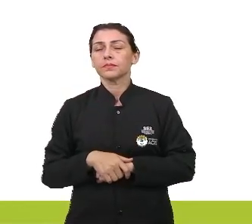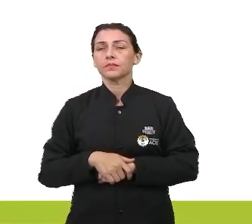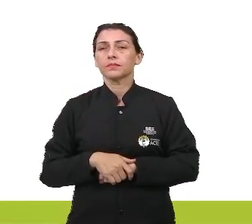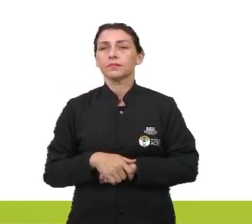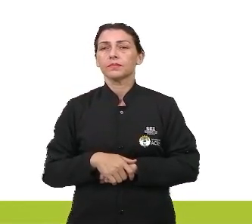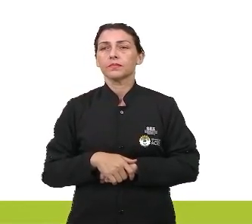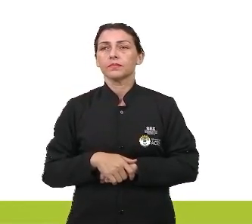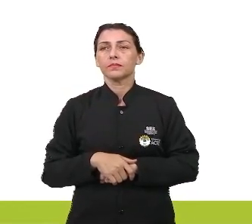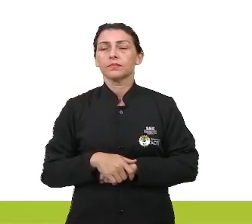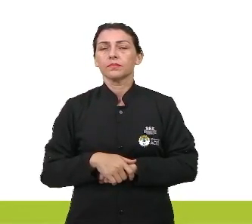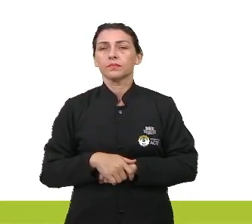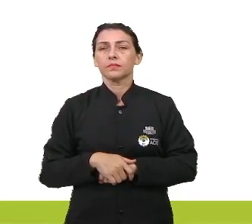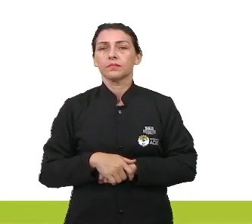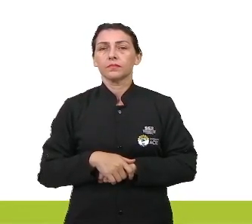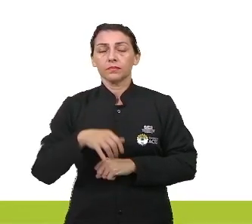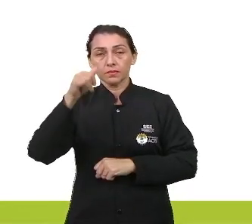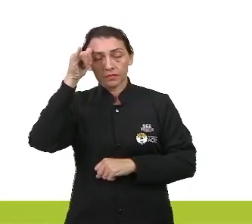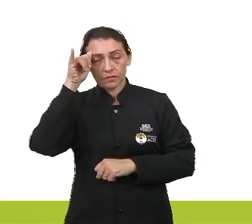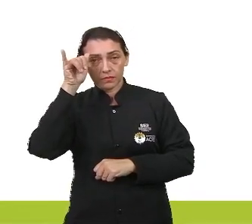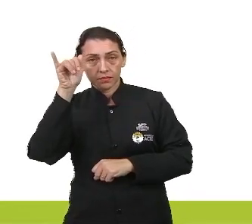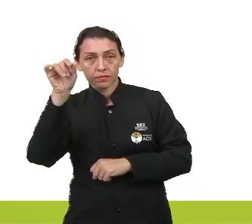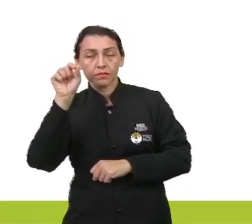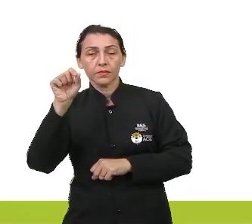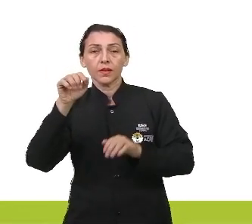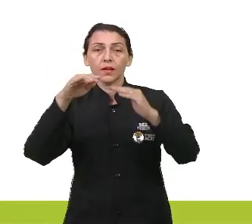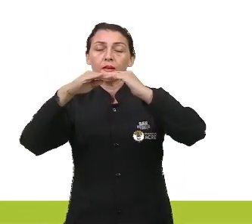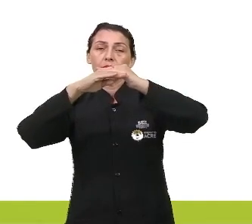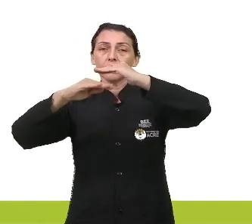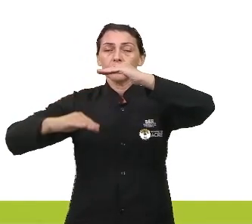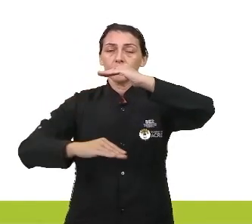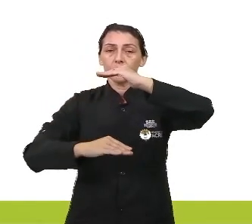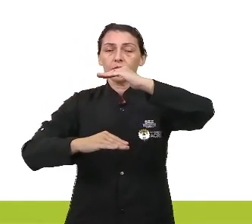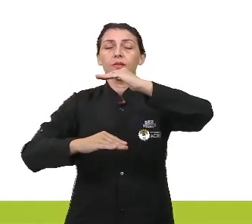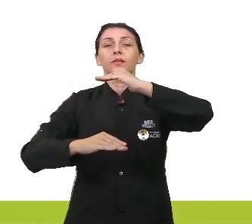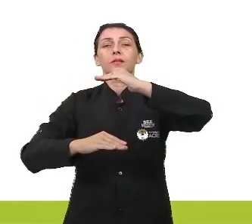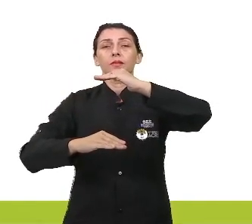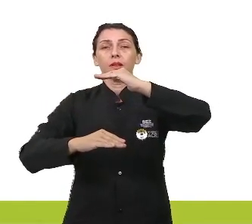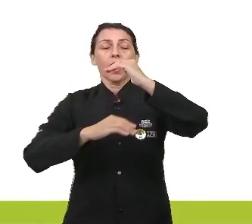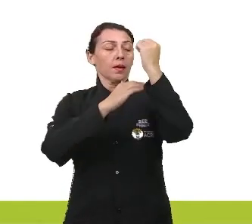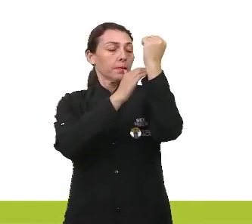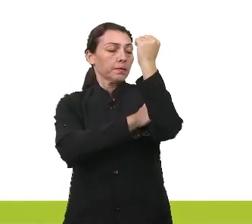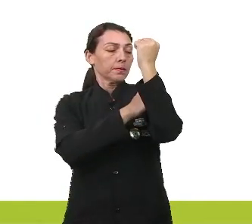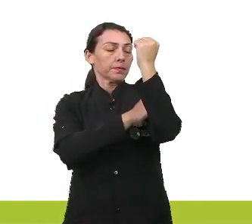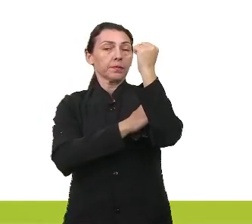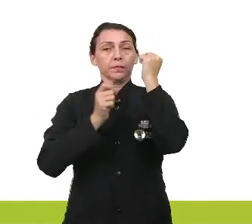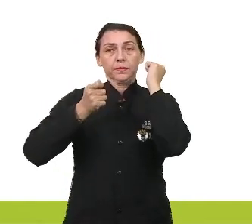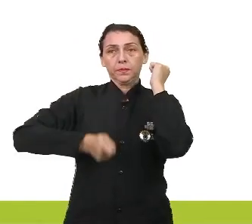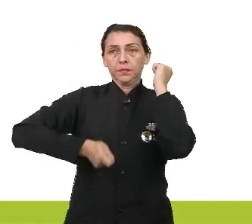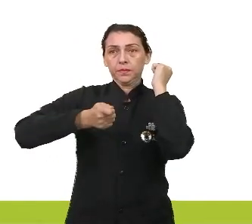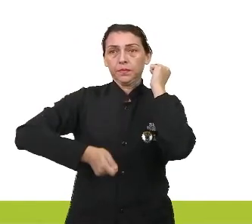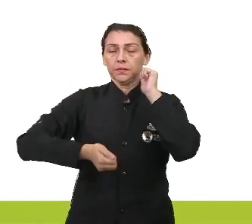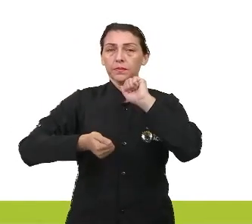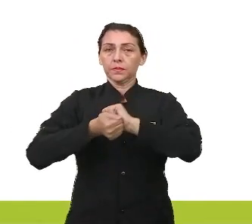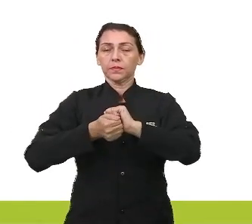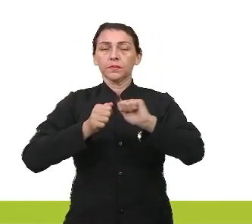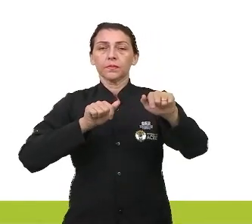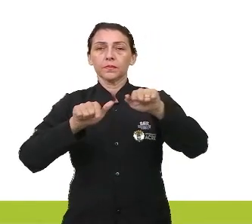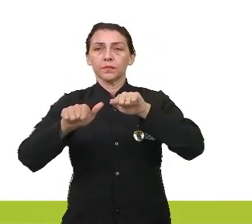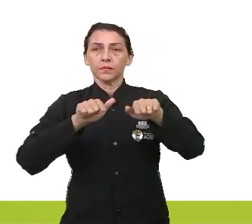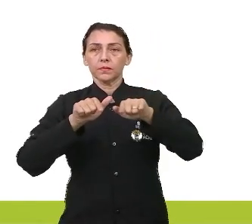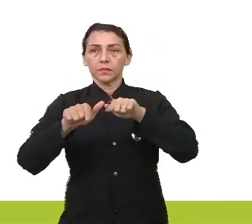ação. Precisam combater a lógica de inferioridade e a concepção machista agregada a este